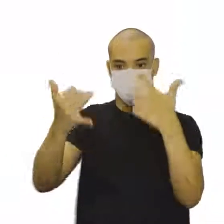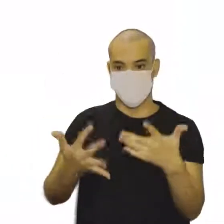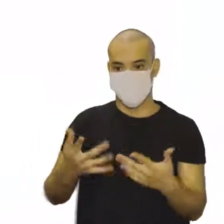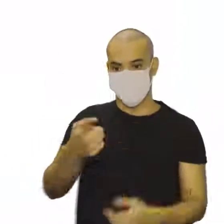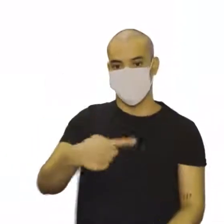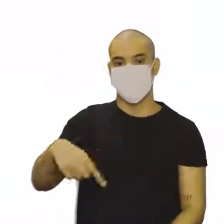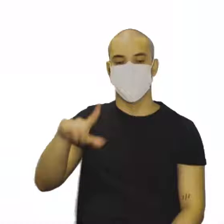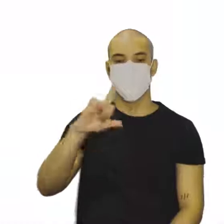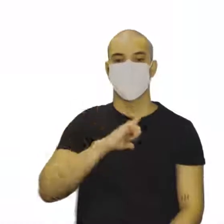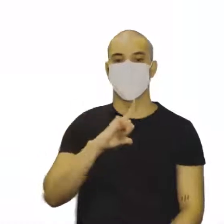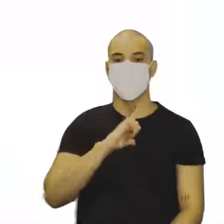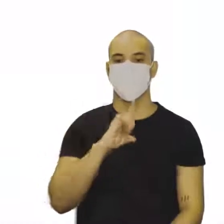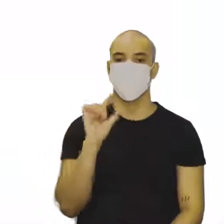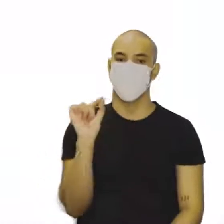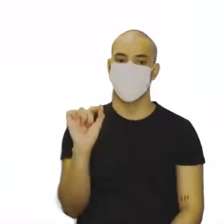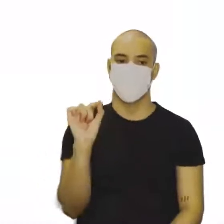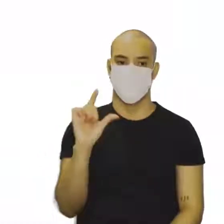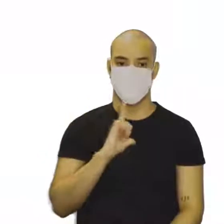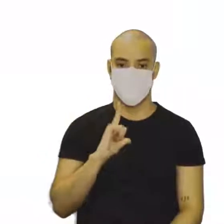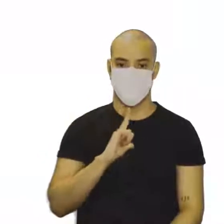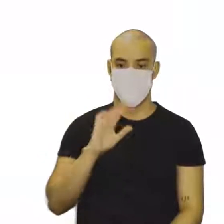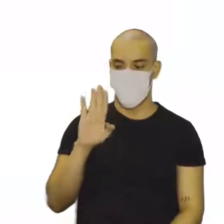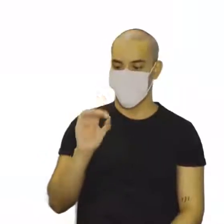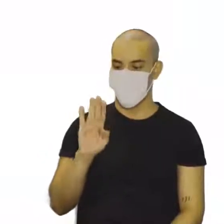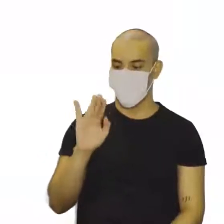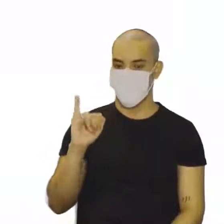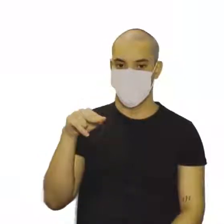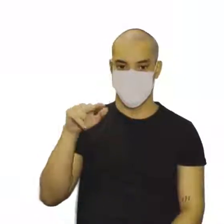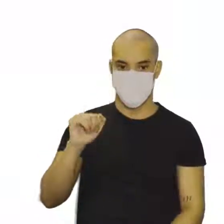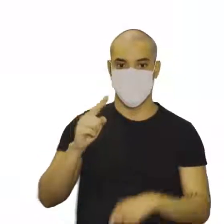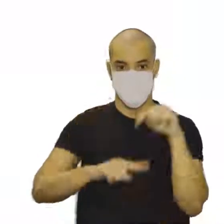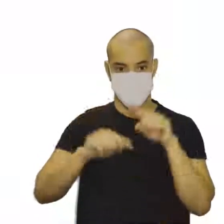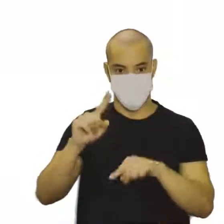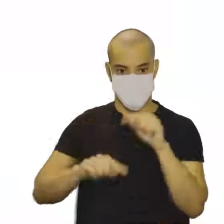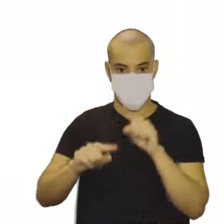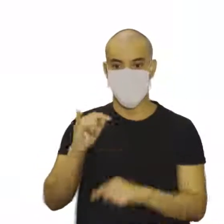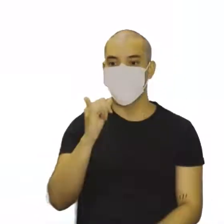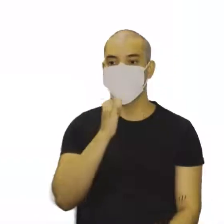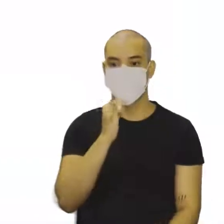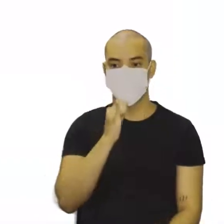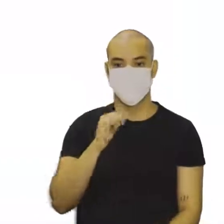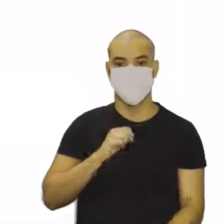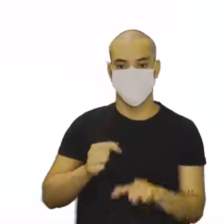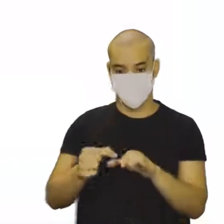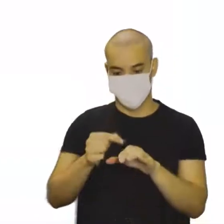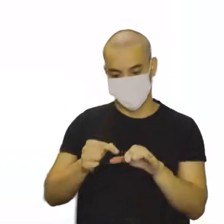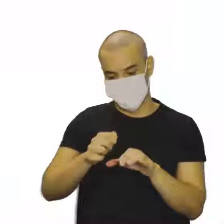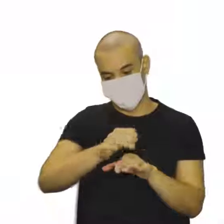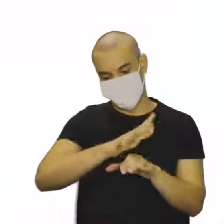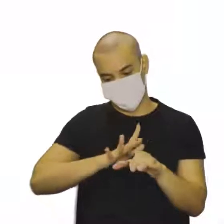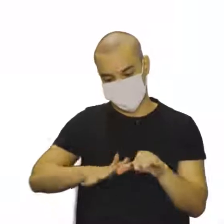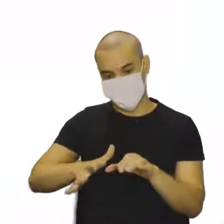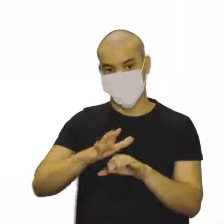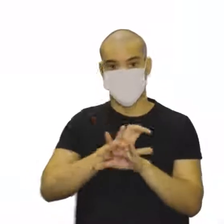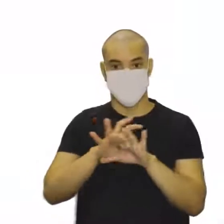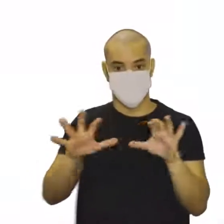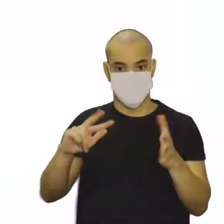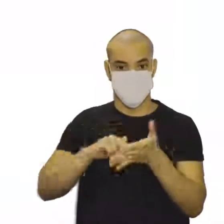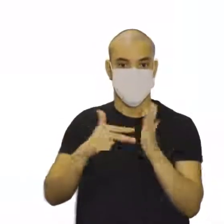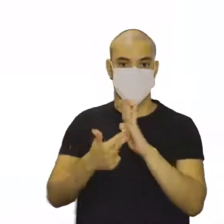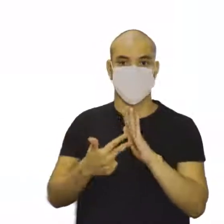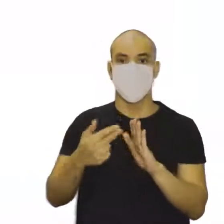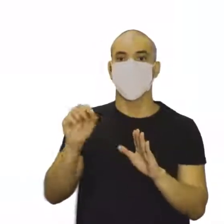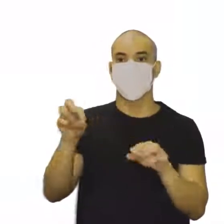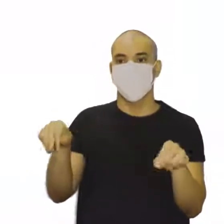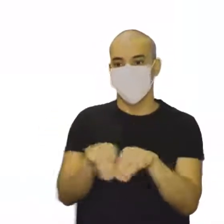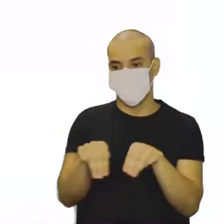vocês, eu tenho lá uma bobina feita de um material condutor, por exemplo. Circulou corrente ali, gera campo